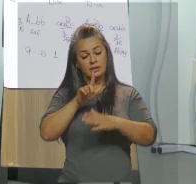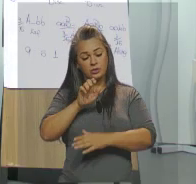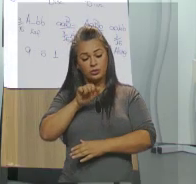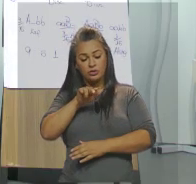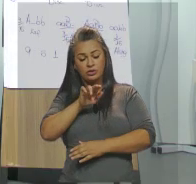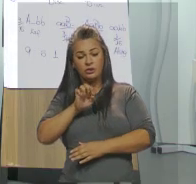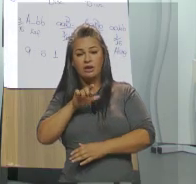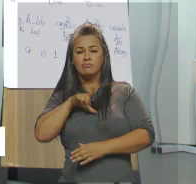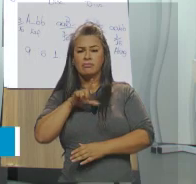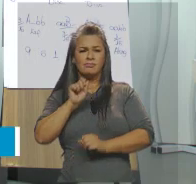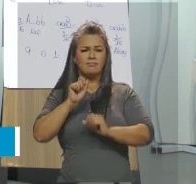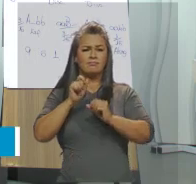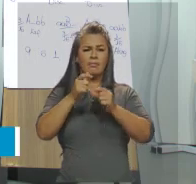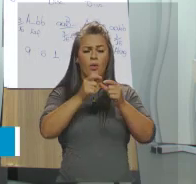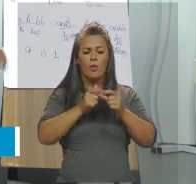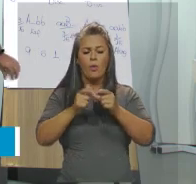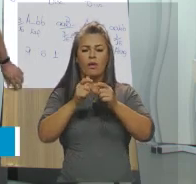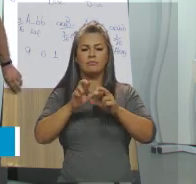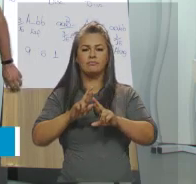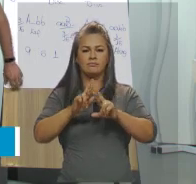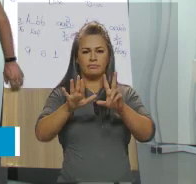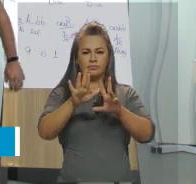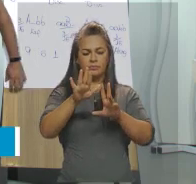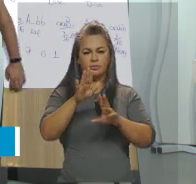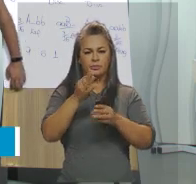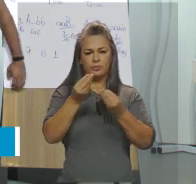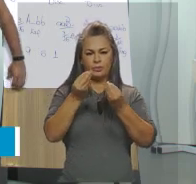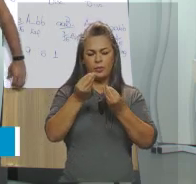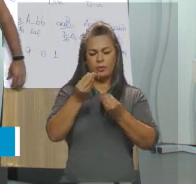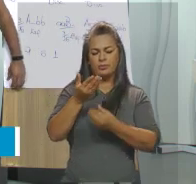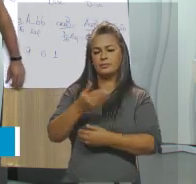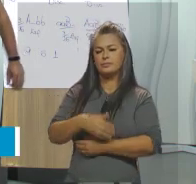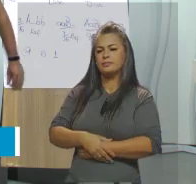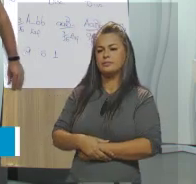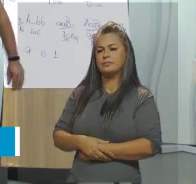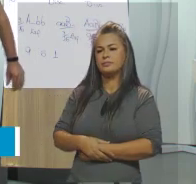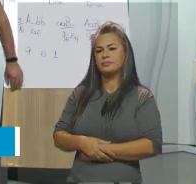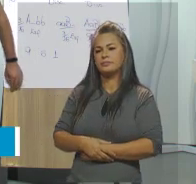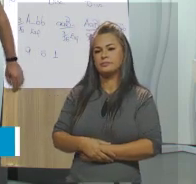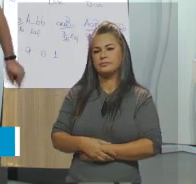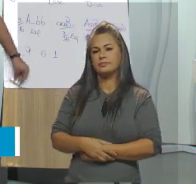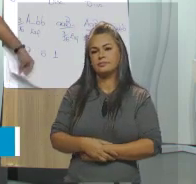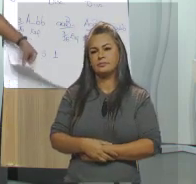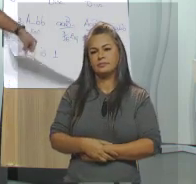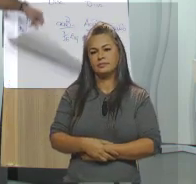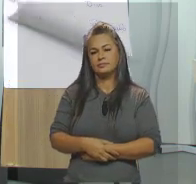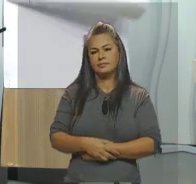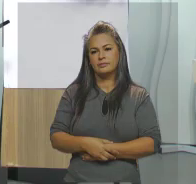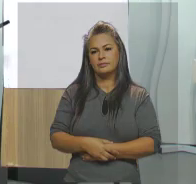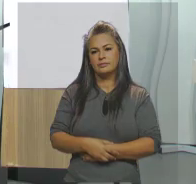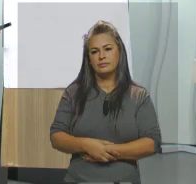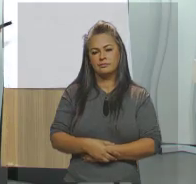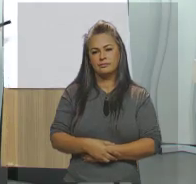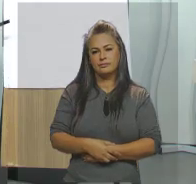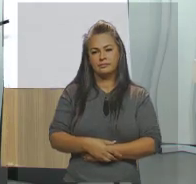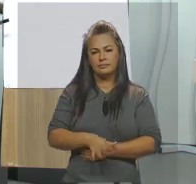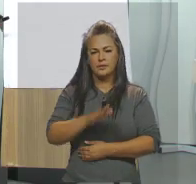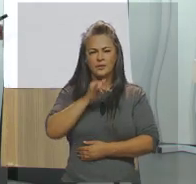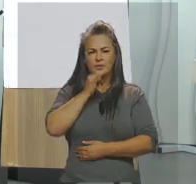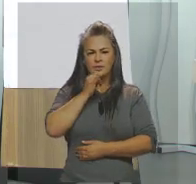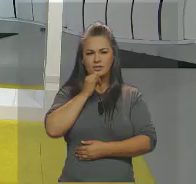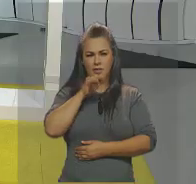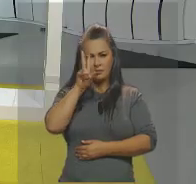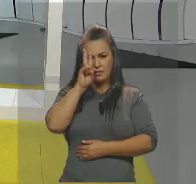assim que vai ocorrer isso? Olha que interessante. Vamos fazer aqui para a gente entender um caso bem legal,